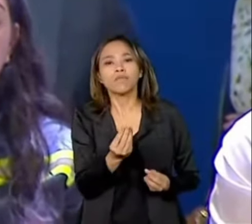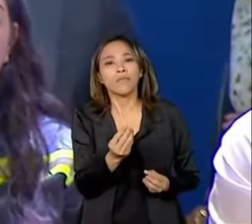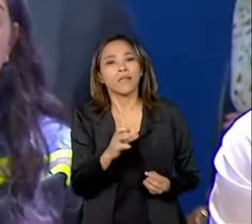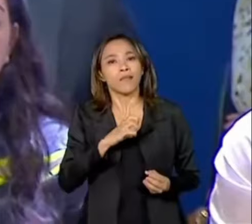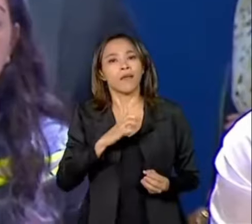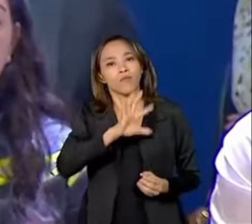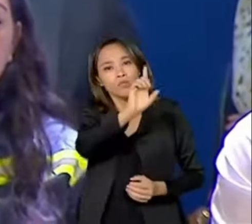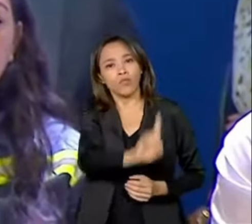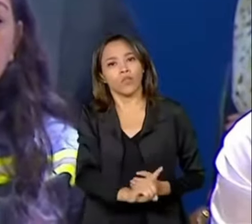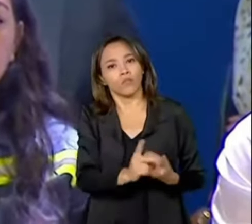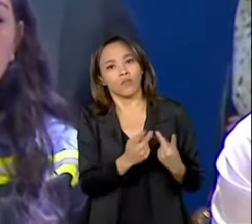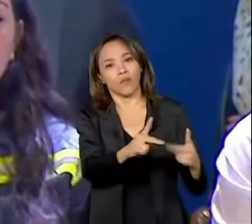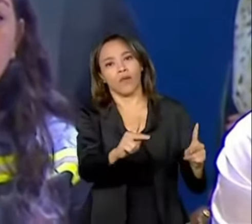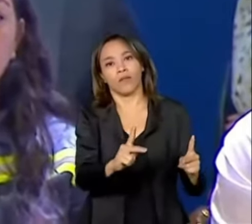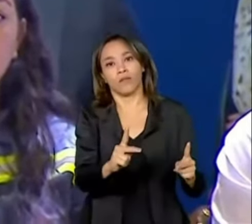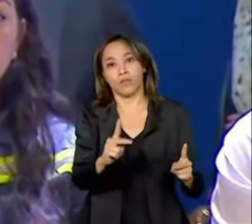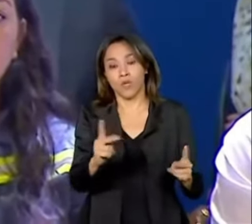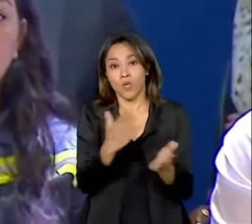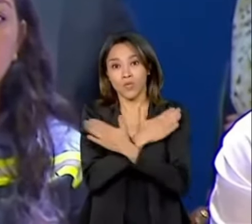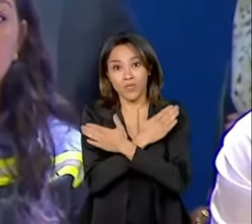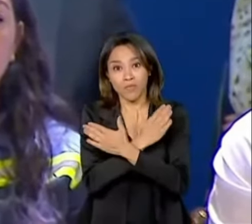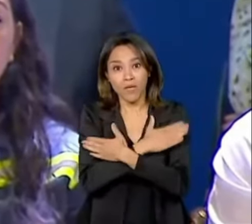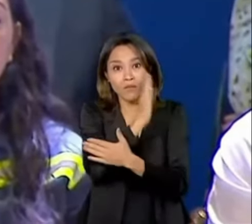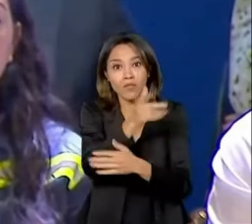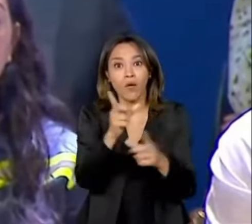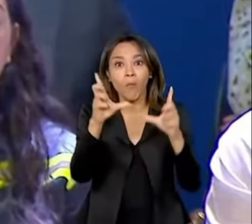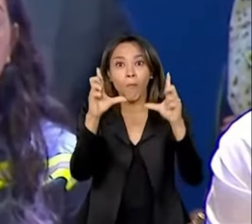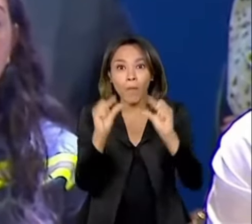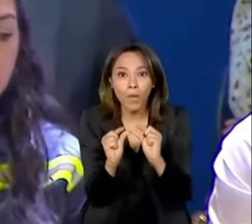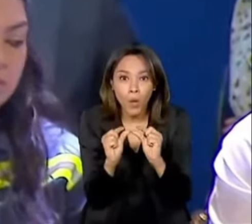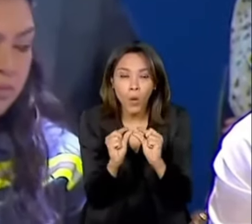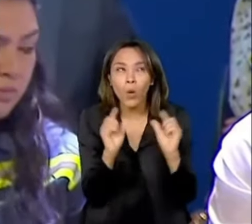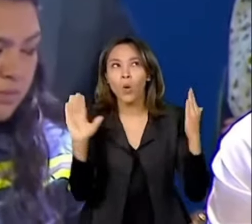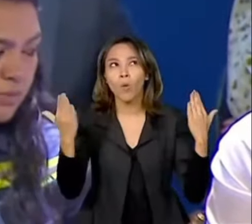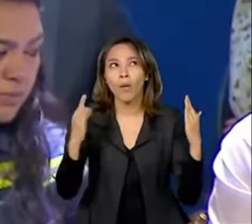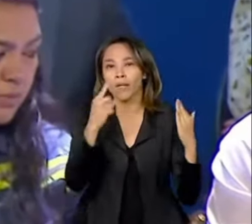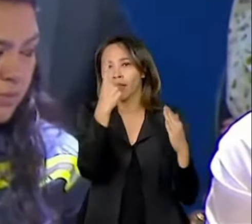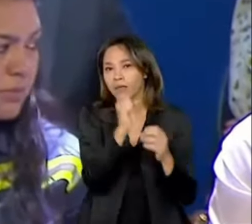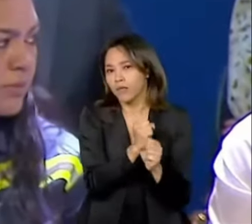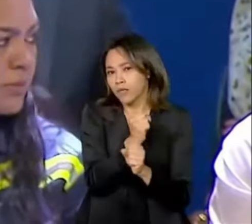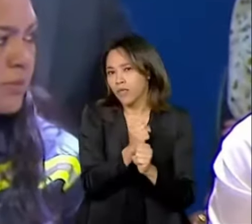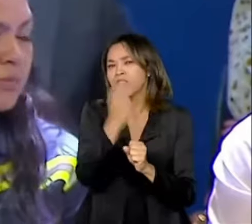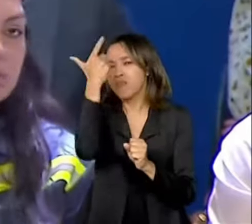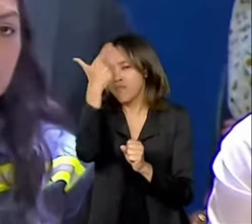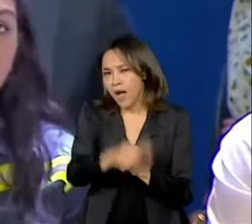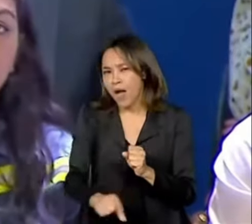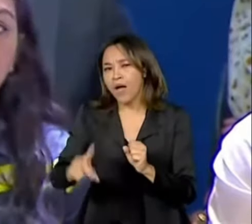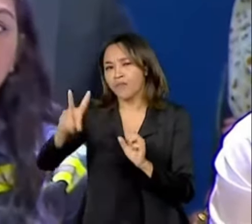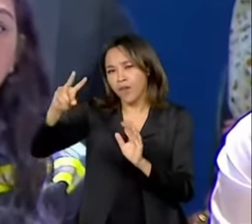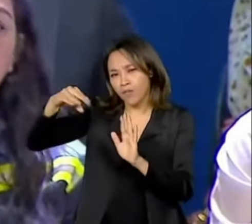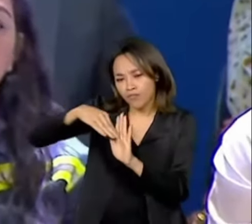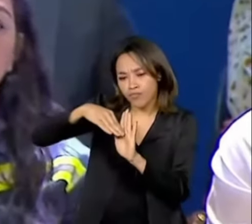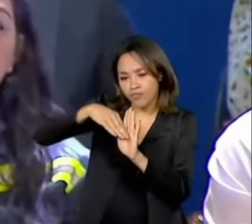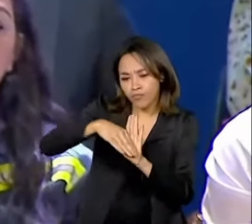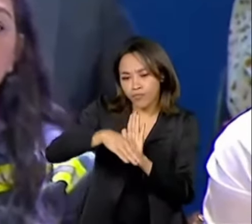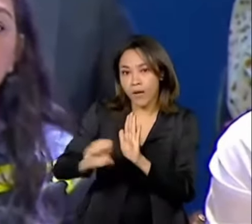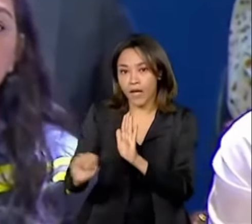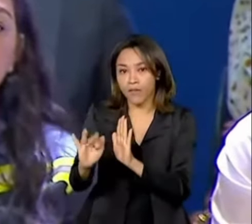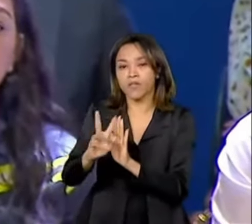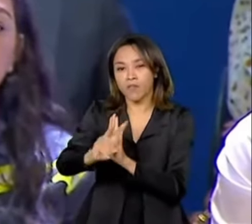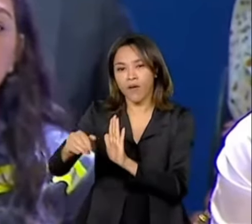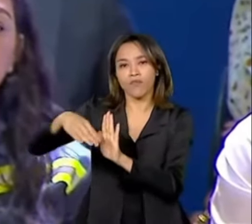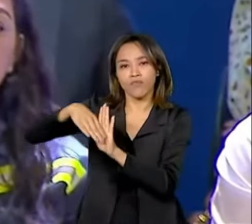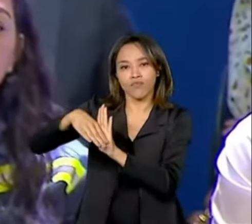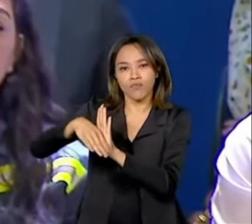O desemprego já está o menor dos últimos 15 anos. E a gente vai cair mais, a inflação vai cair, o salário